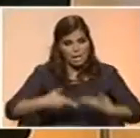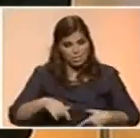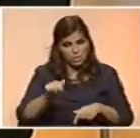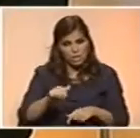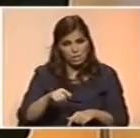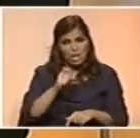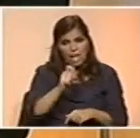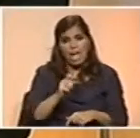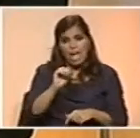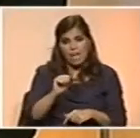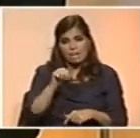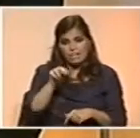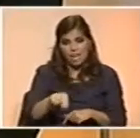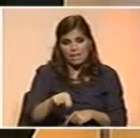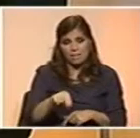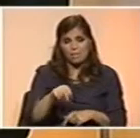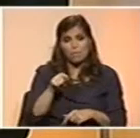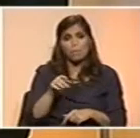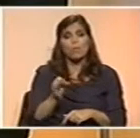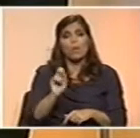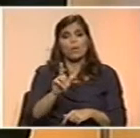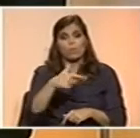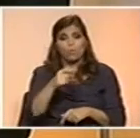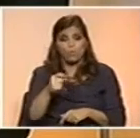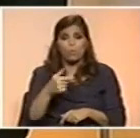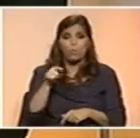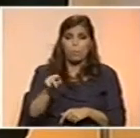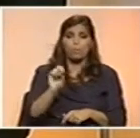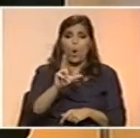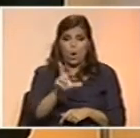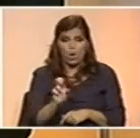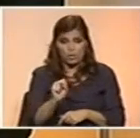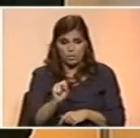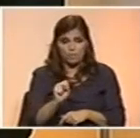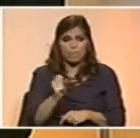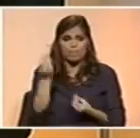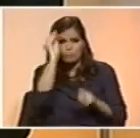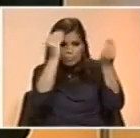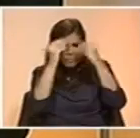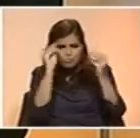página esnporto.org, onde pomos todas as nossas atividades, todo o nosso trabalho.